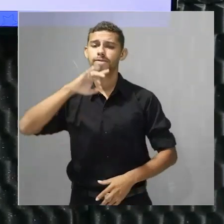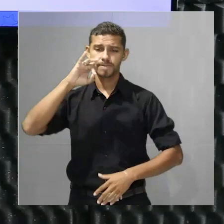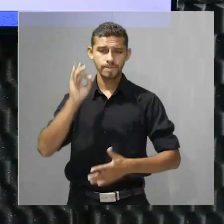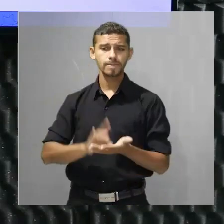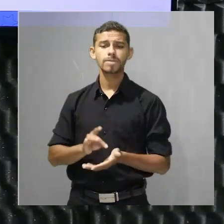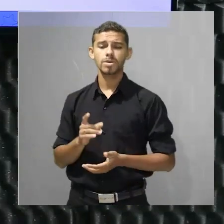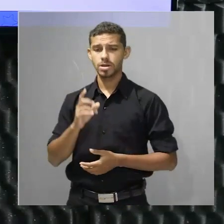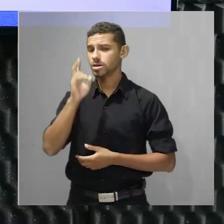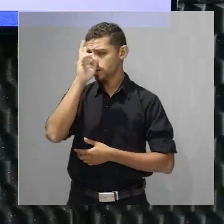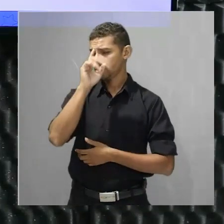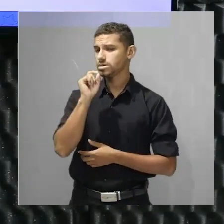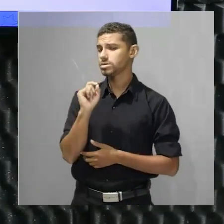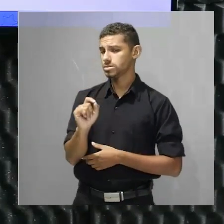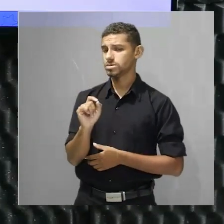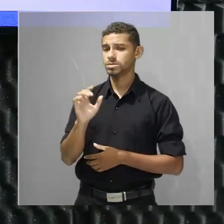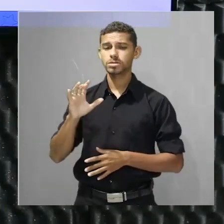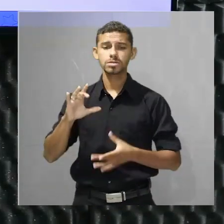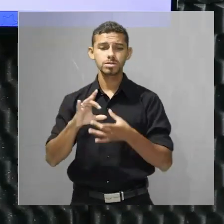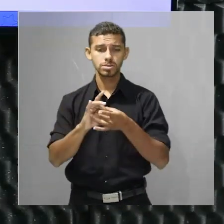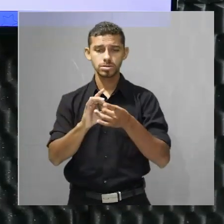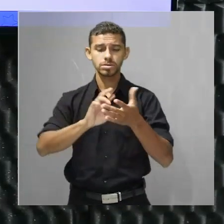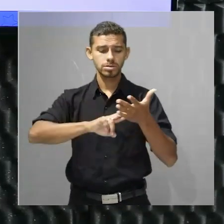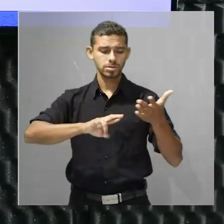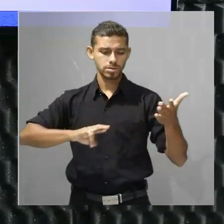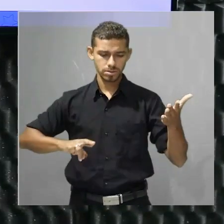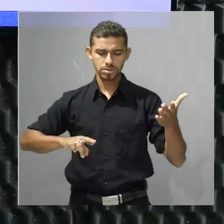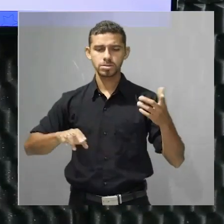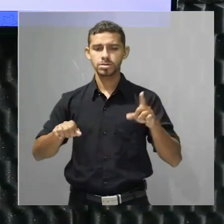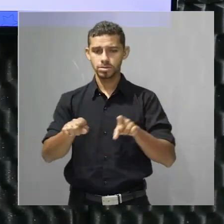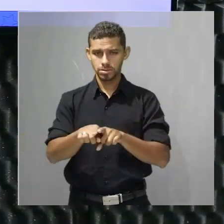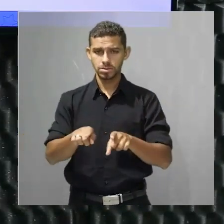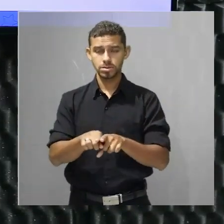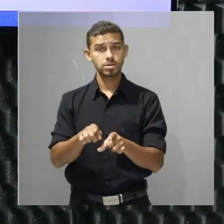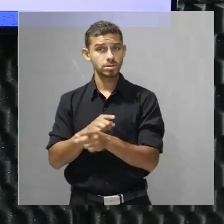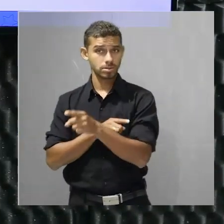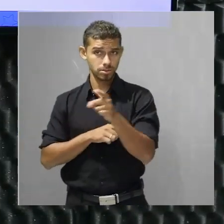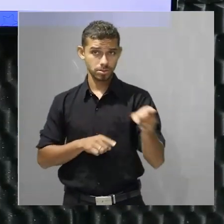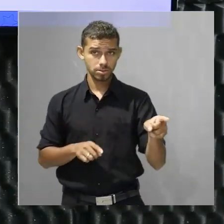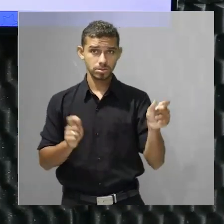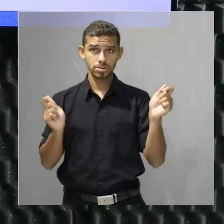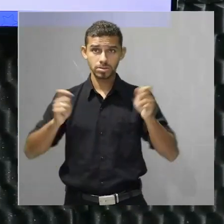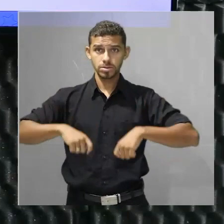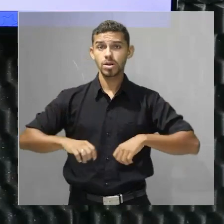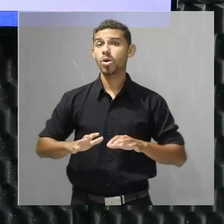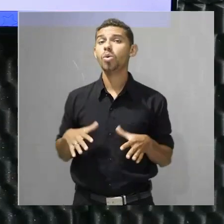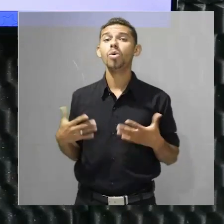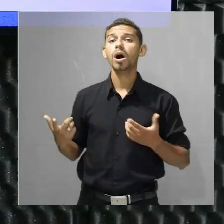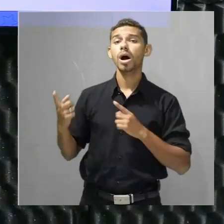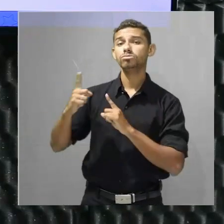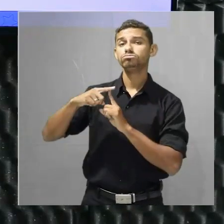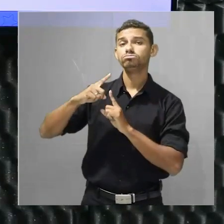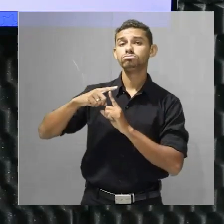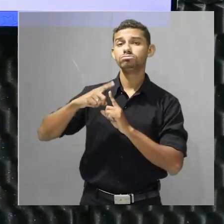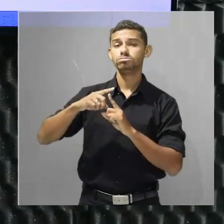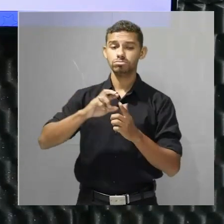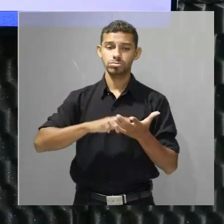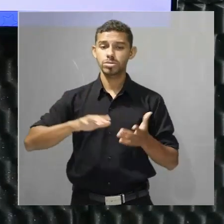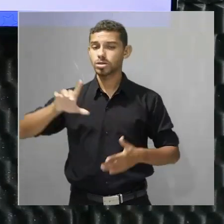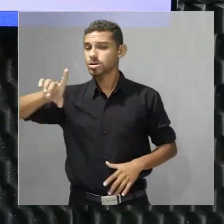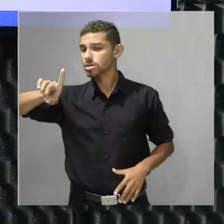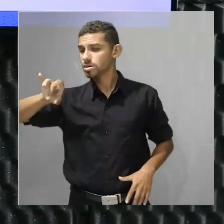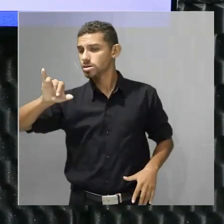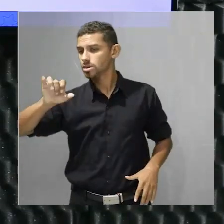o que tem a ver com a redação é que a redação que vocês irão fazer ela tem qual tipologia a